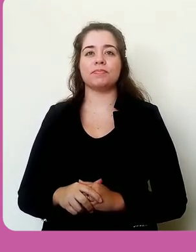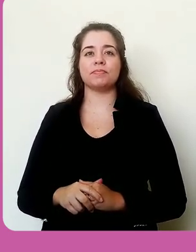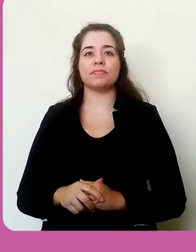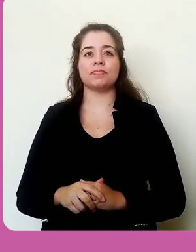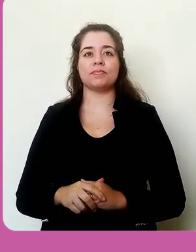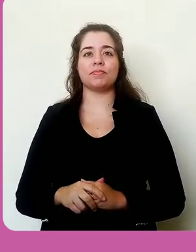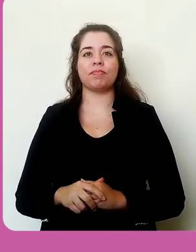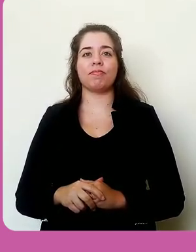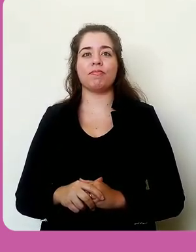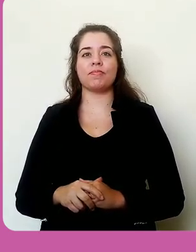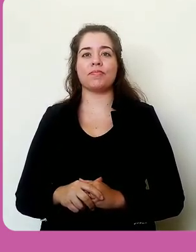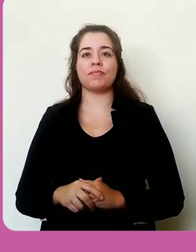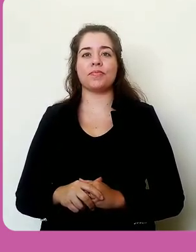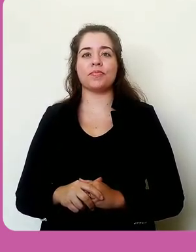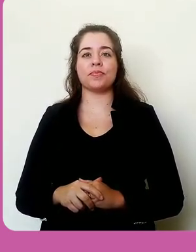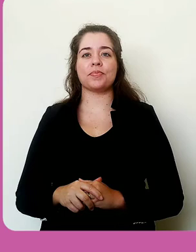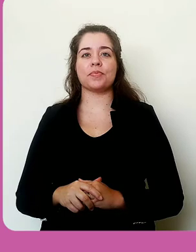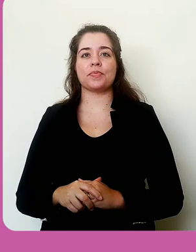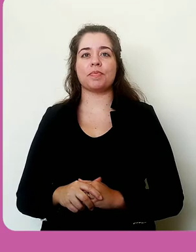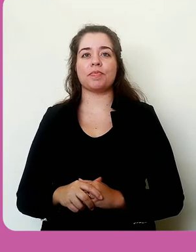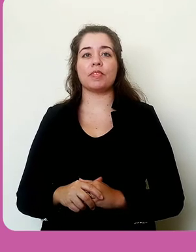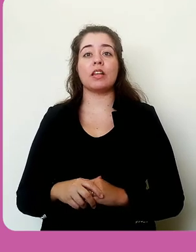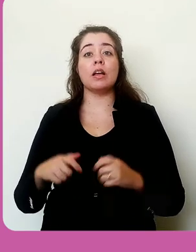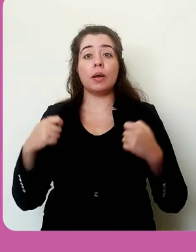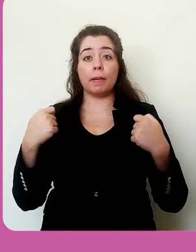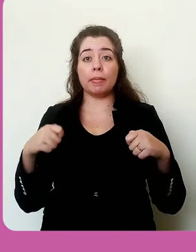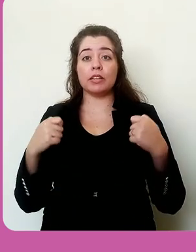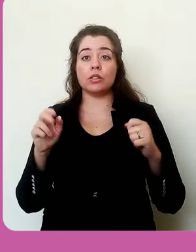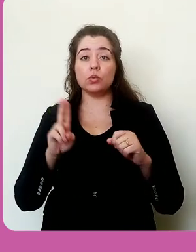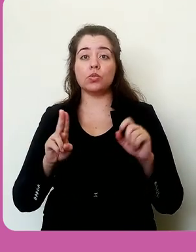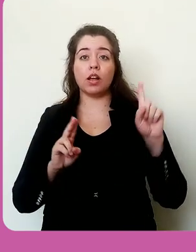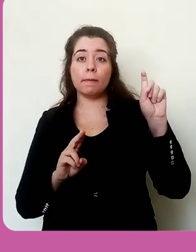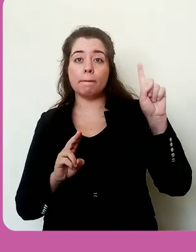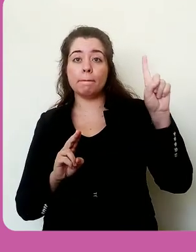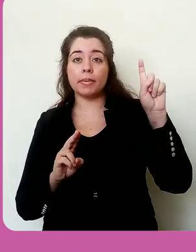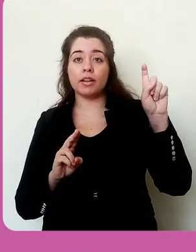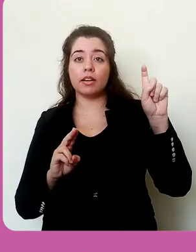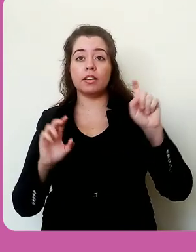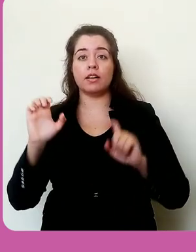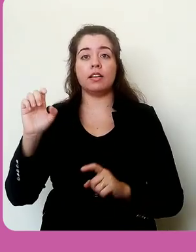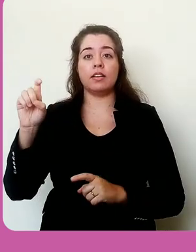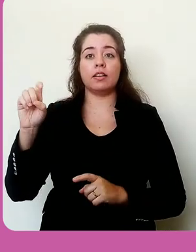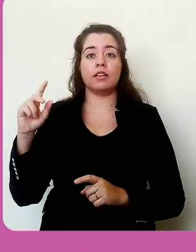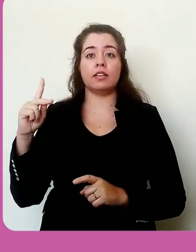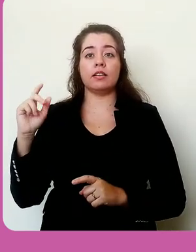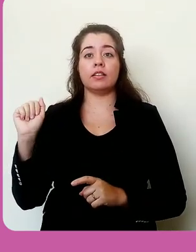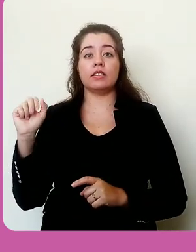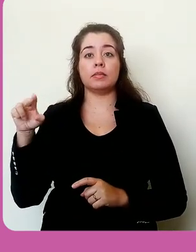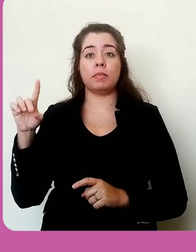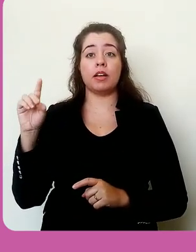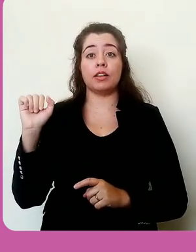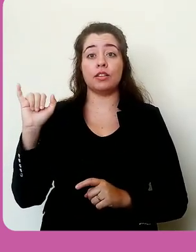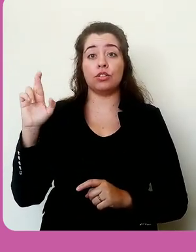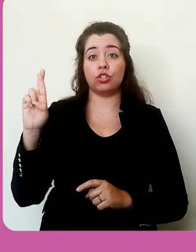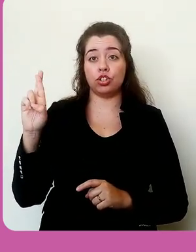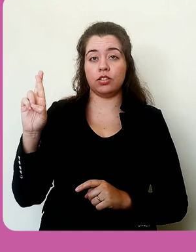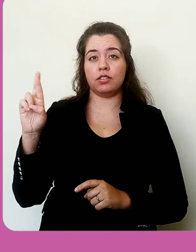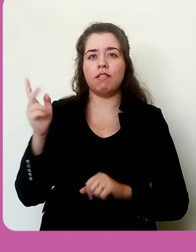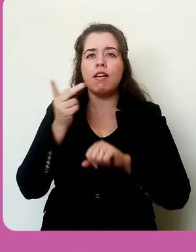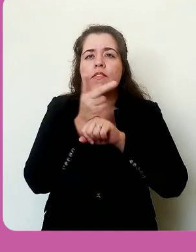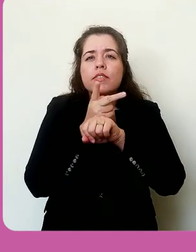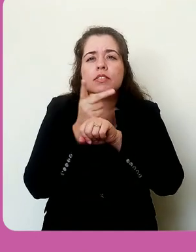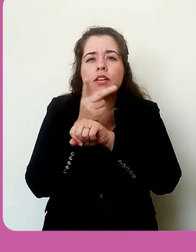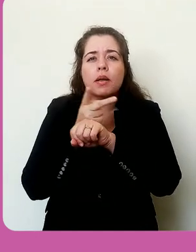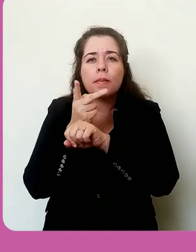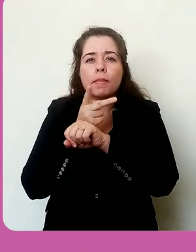Já estava expandido o meu, mas vou mostrar para vocês que esse botãozinho aqui expande as opções. E vocês devem procurar, então, por esse